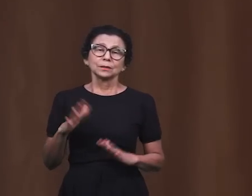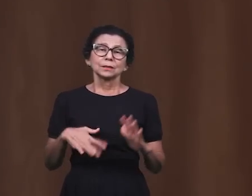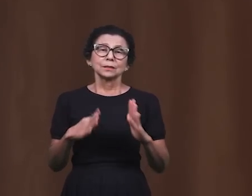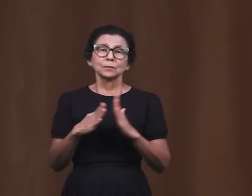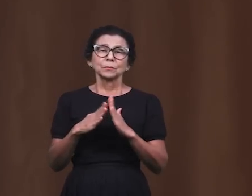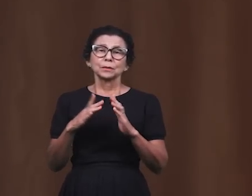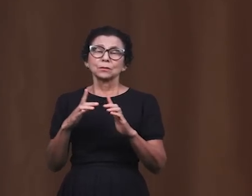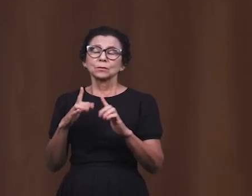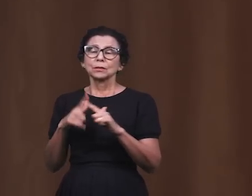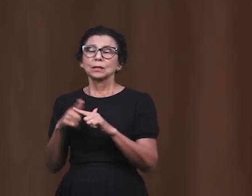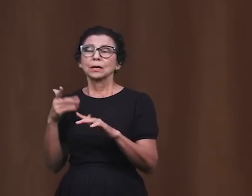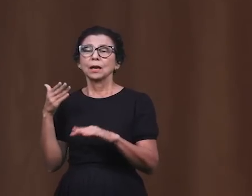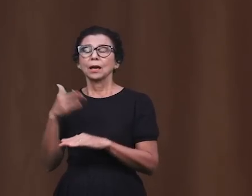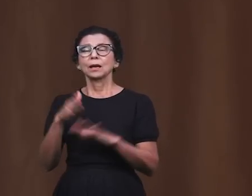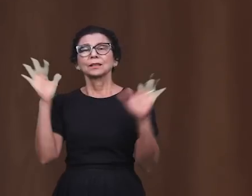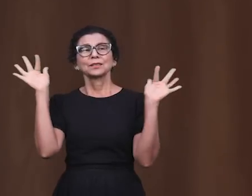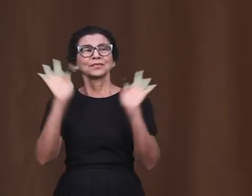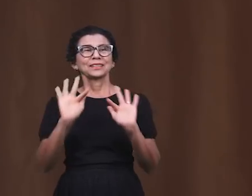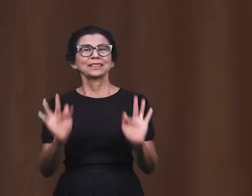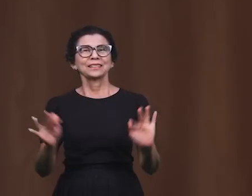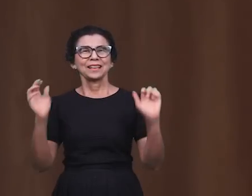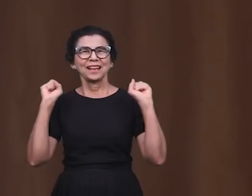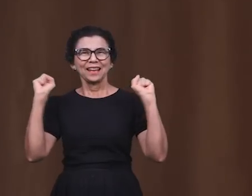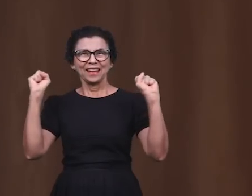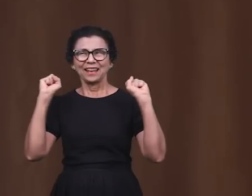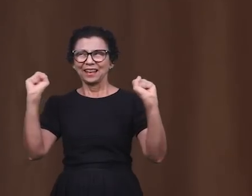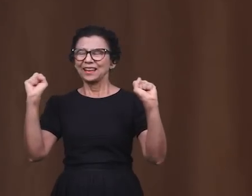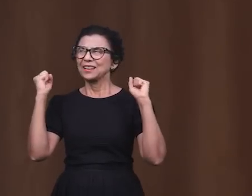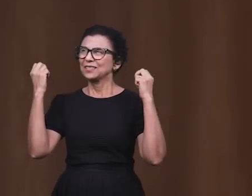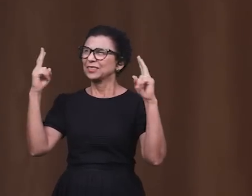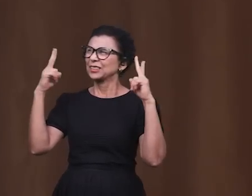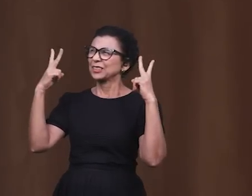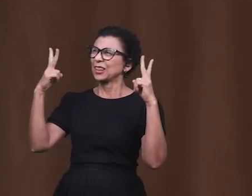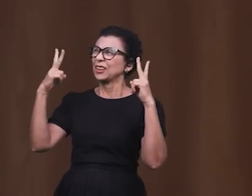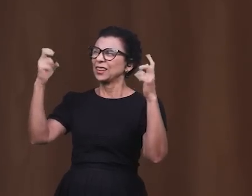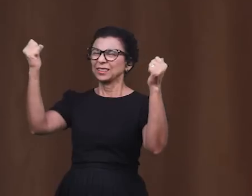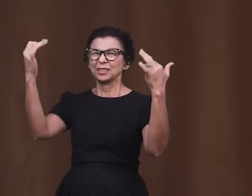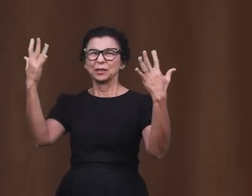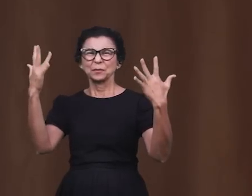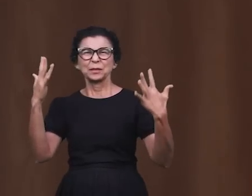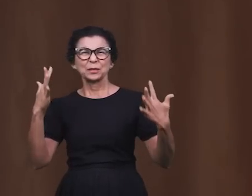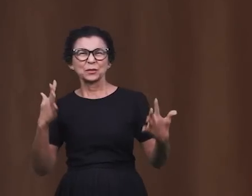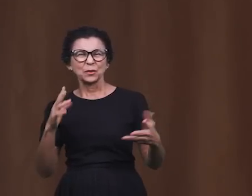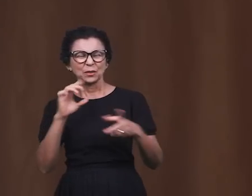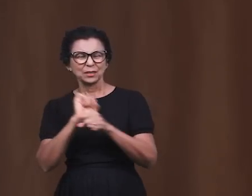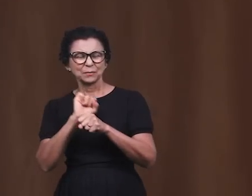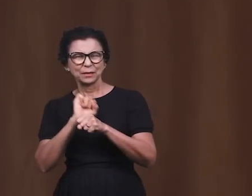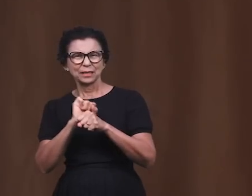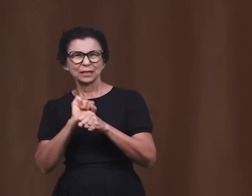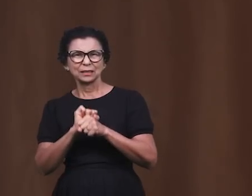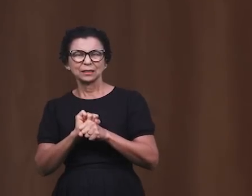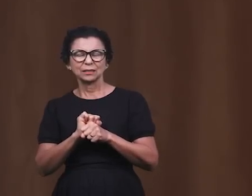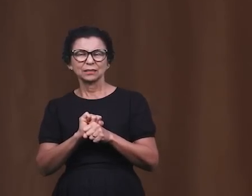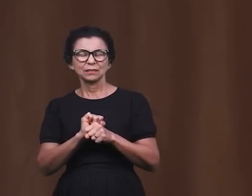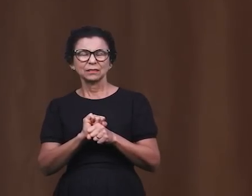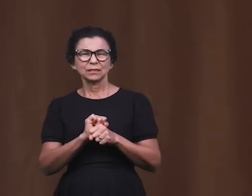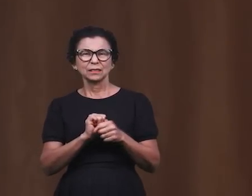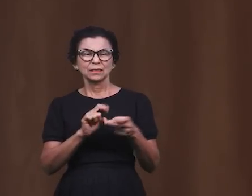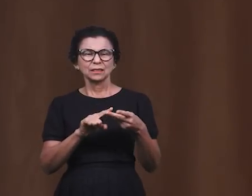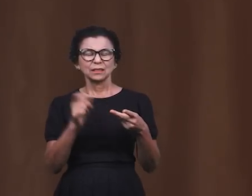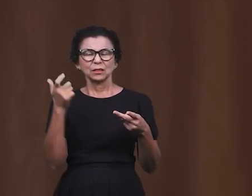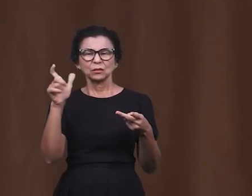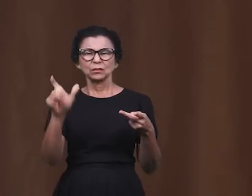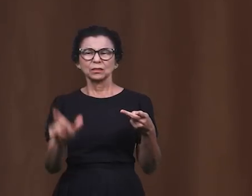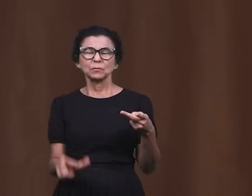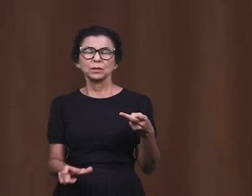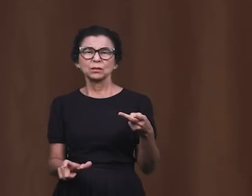né, porque recebeu uma vitória de uma bênção que ele, né, buscou há muito tempo. O outro já entra,